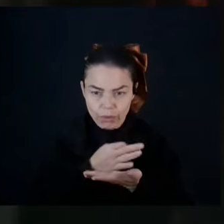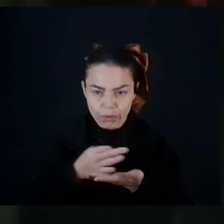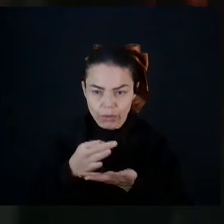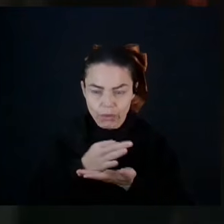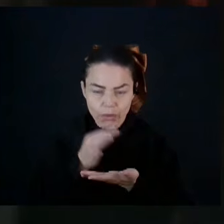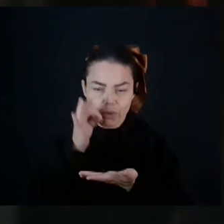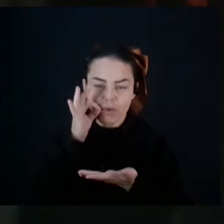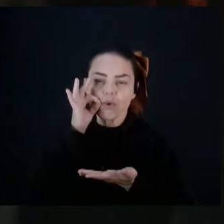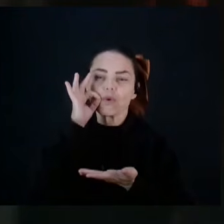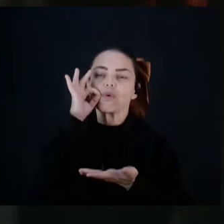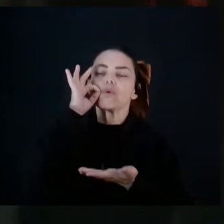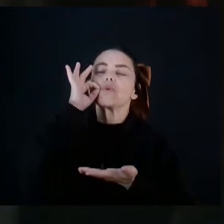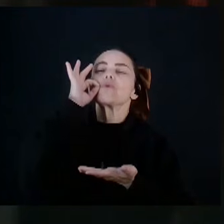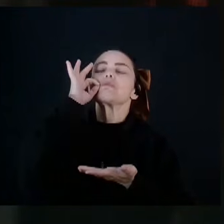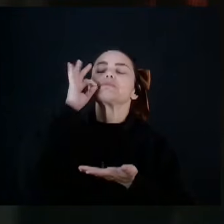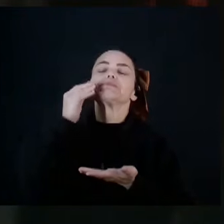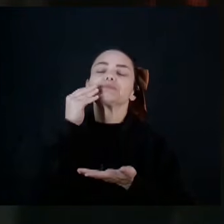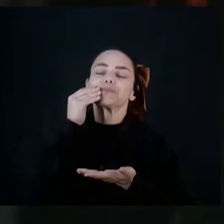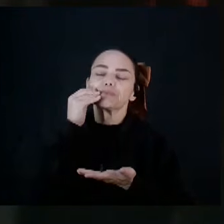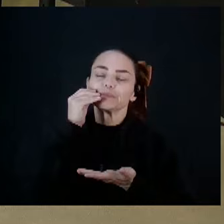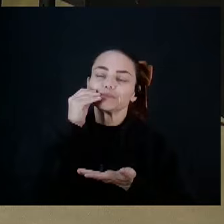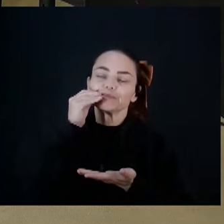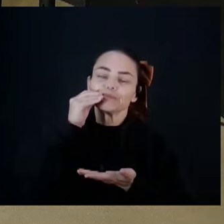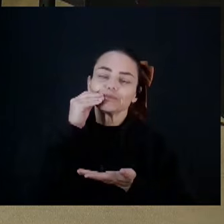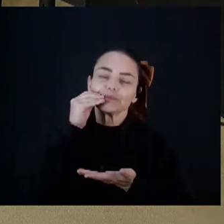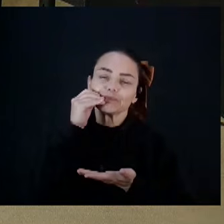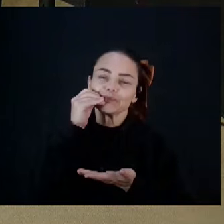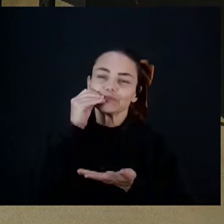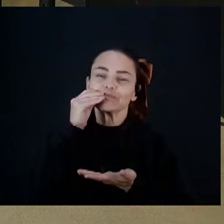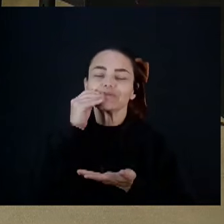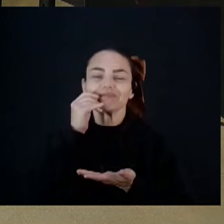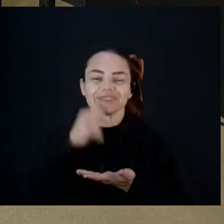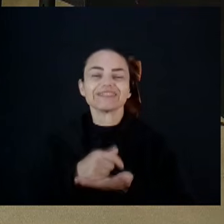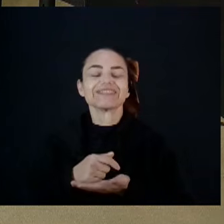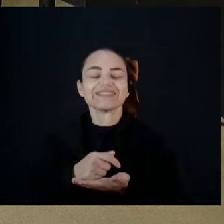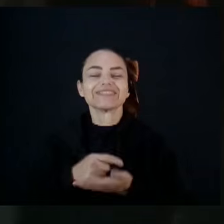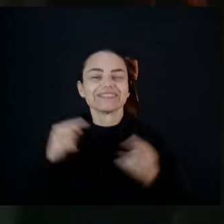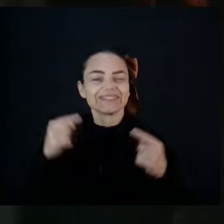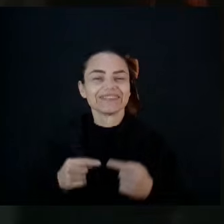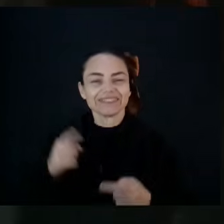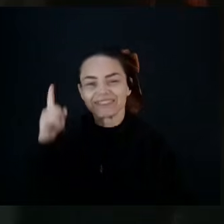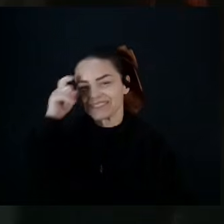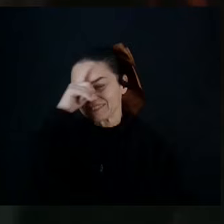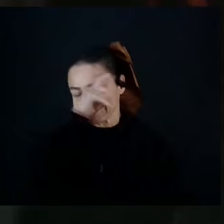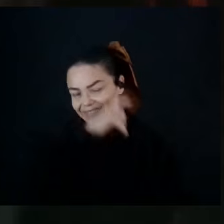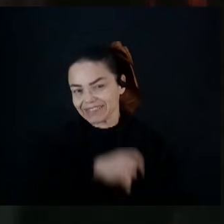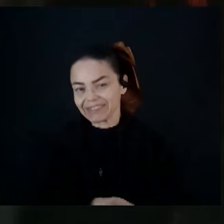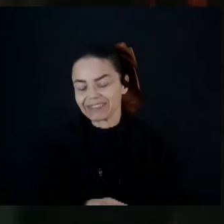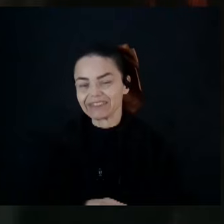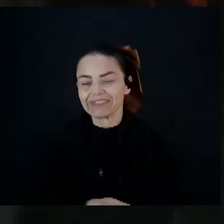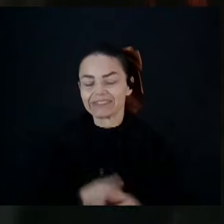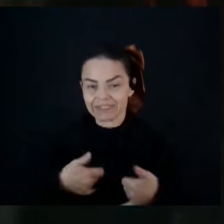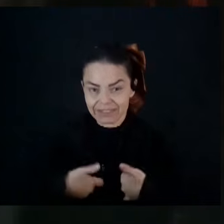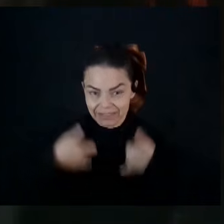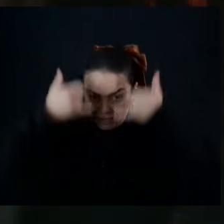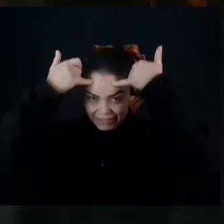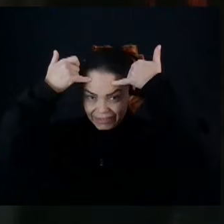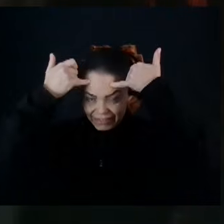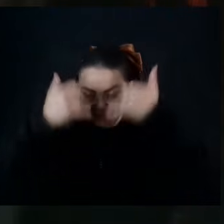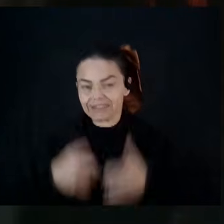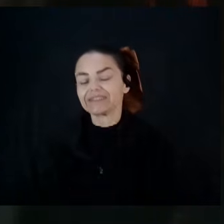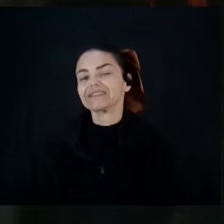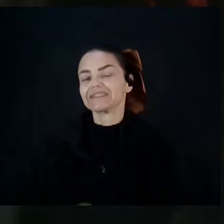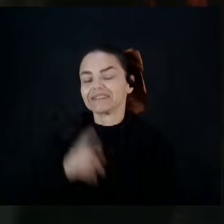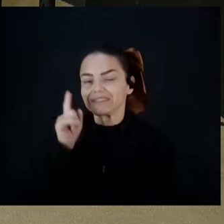que a gente tem vivido é um pouco desafiador. E quando a gente fala de narcisismo conversacional, você imagina um sequestrador